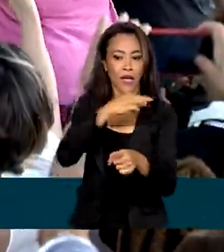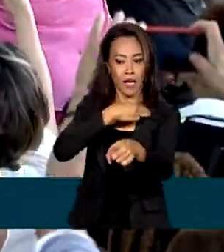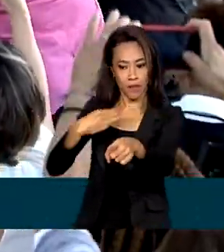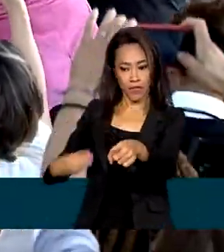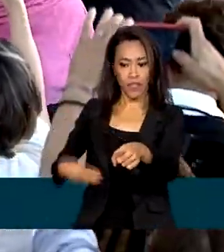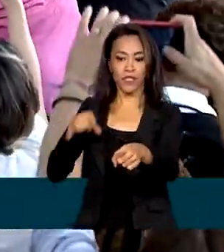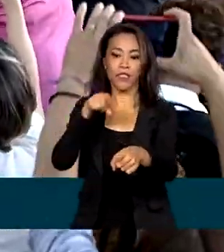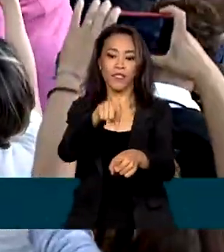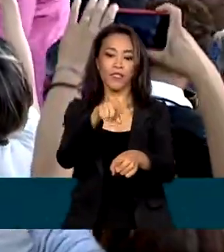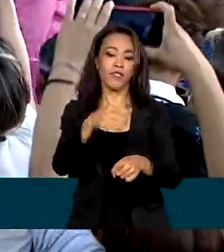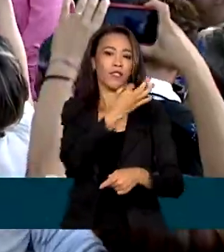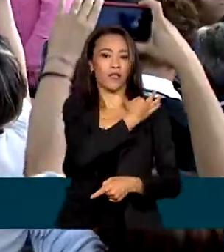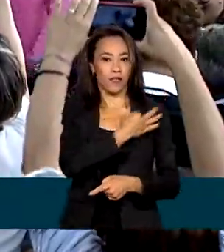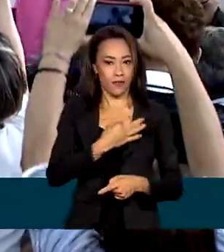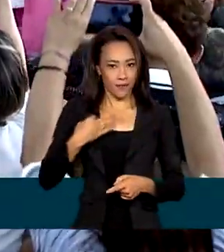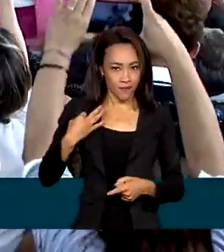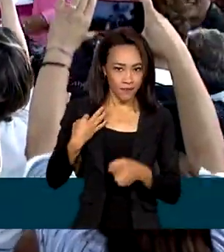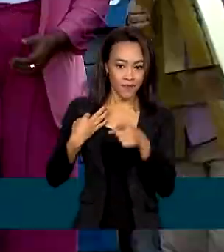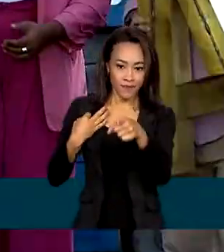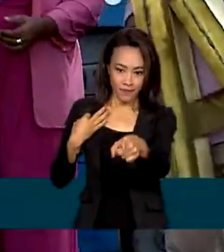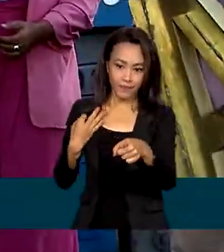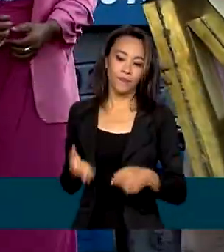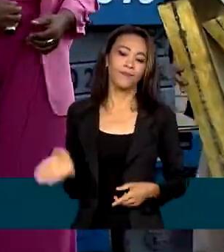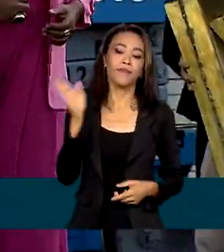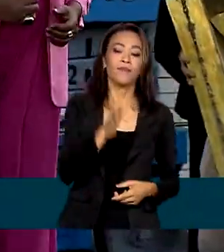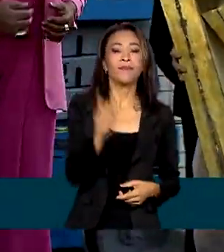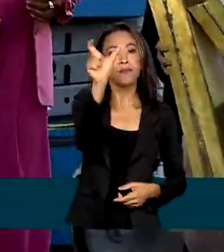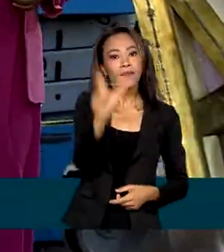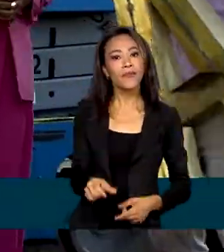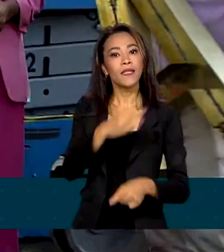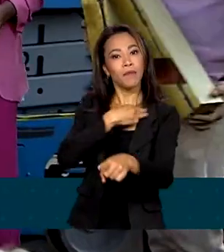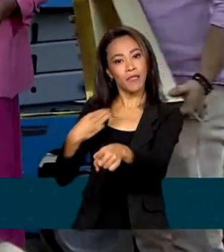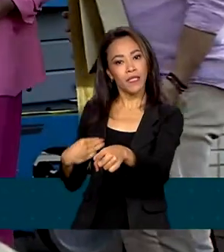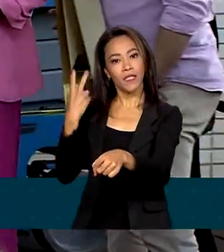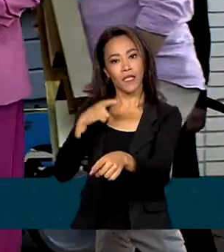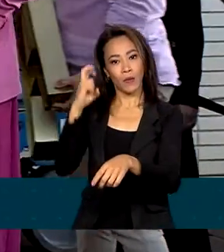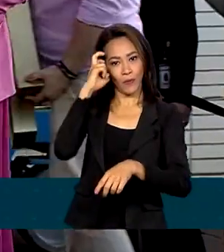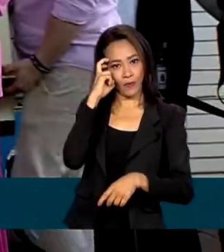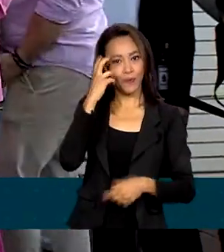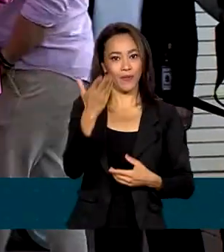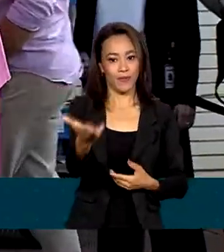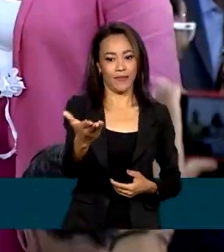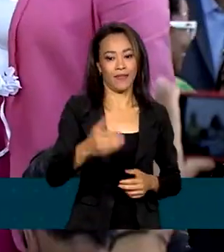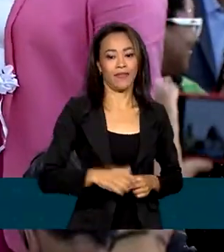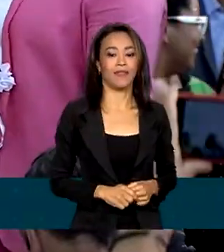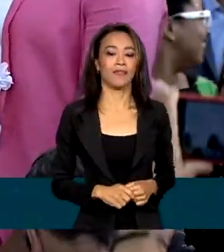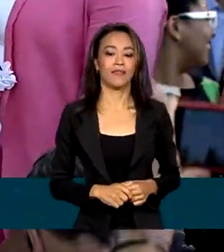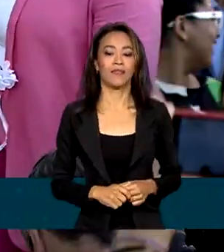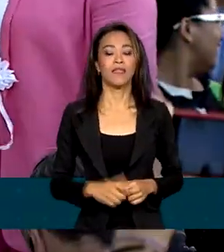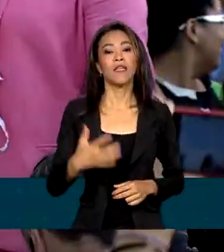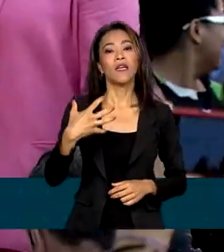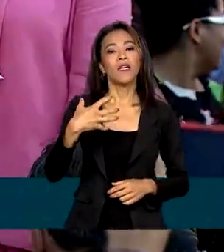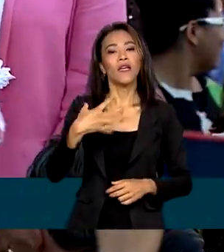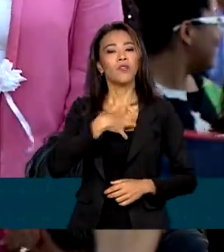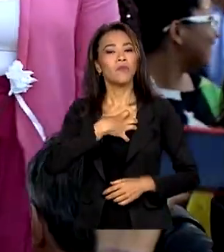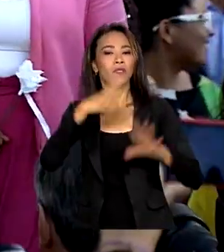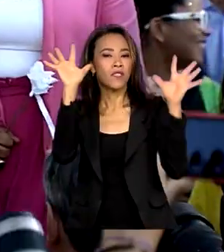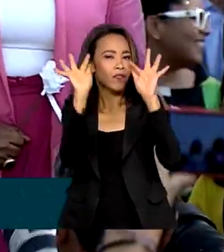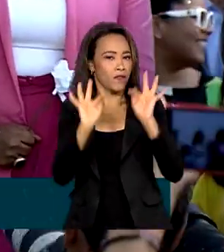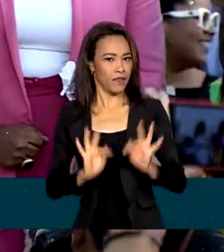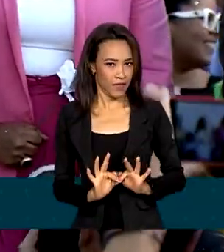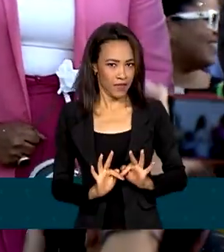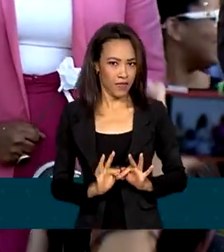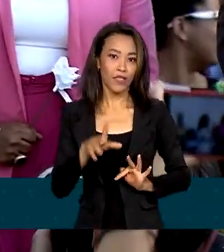Meio Ambiente e Mudança do Clima, Marina Silva, e a ministra da Cultura, Margarete Menezes. Eu estou muito feliz. A gente